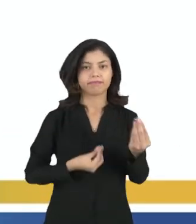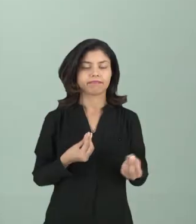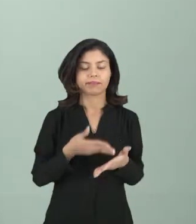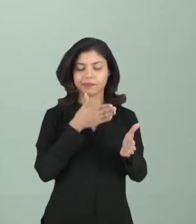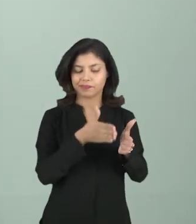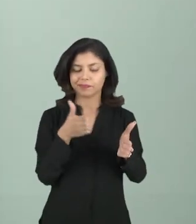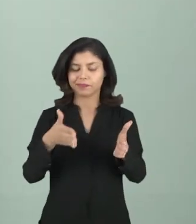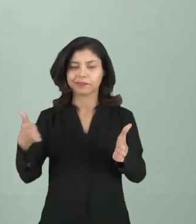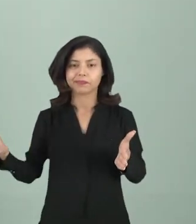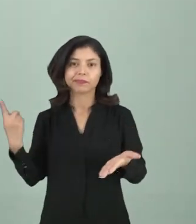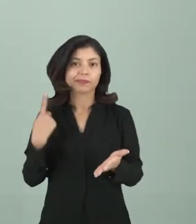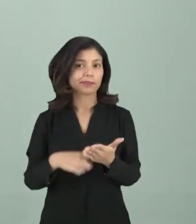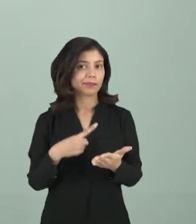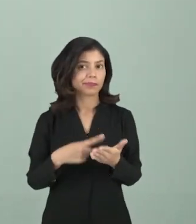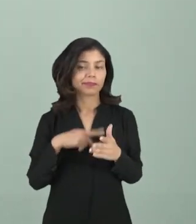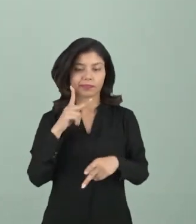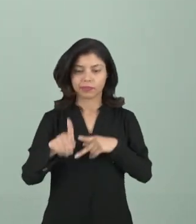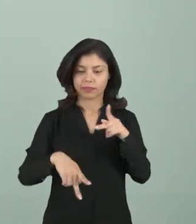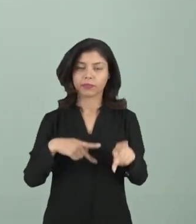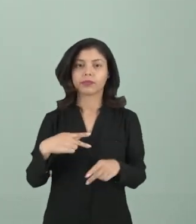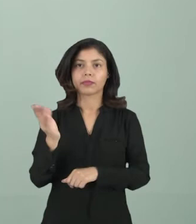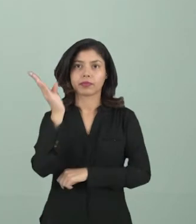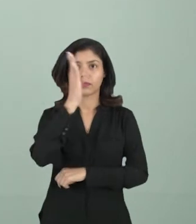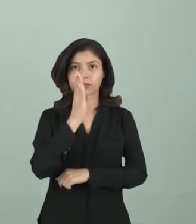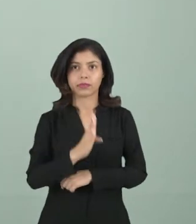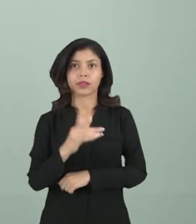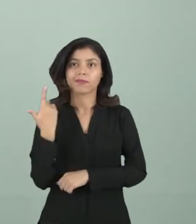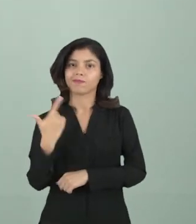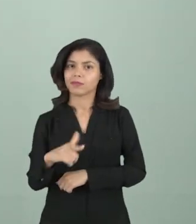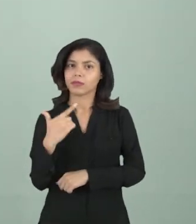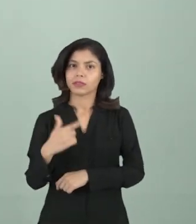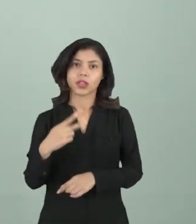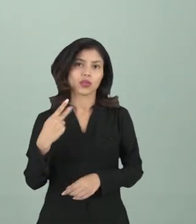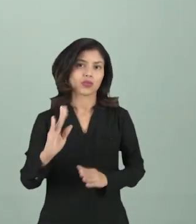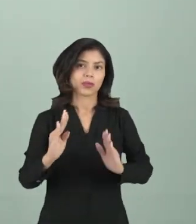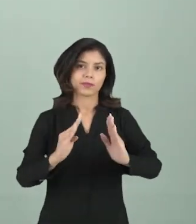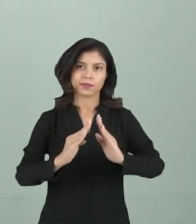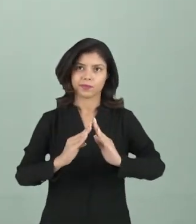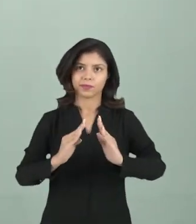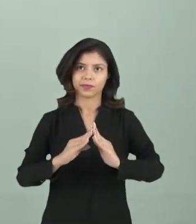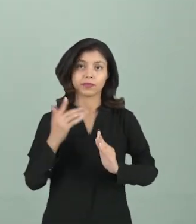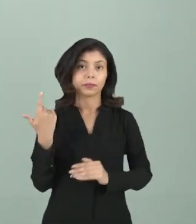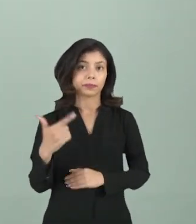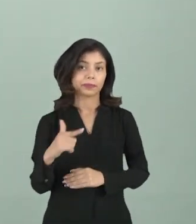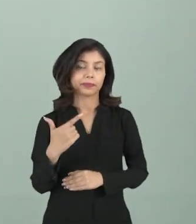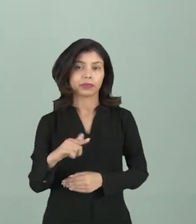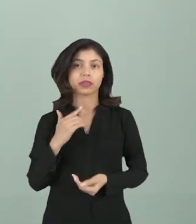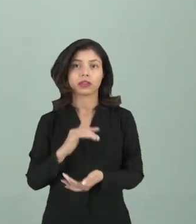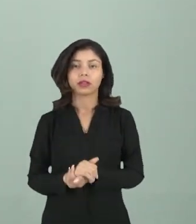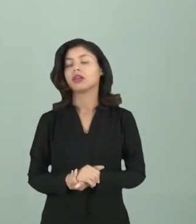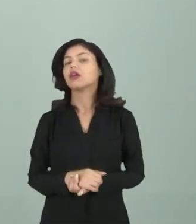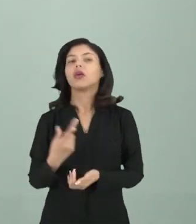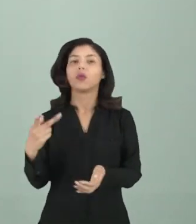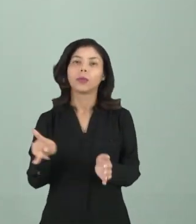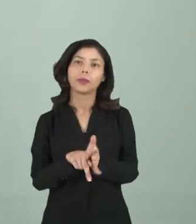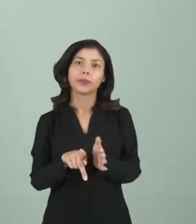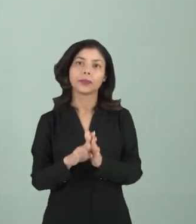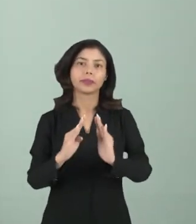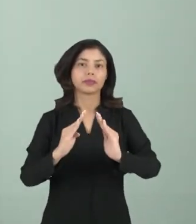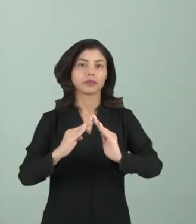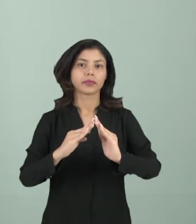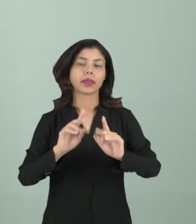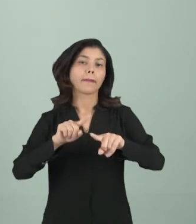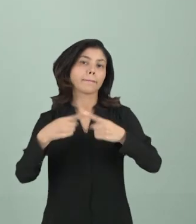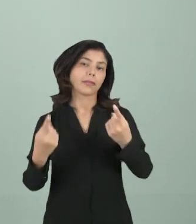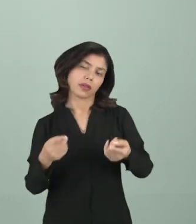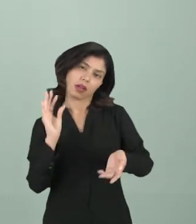parcela considerável da população brasileira não tem a sua moradia, ou seja, não tem a sua habitação. Mas